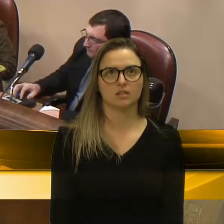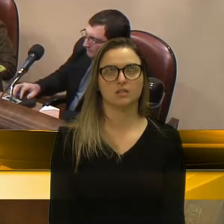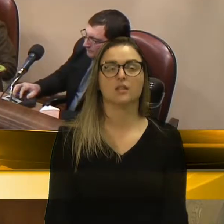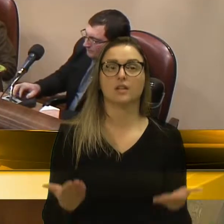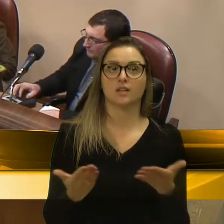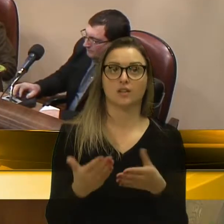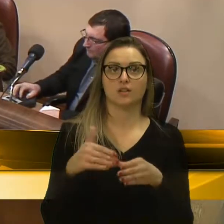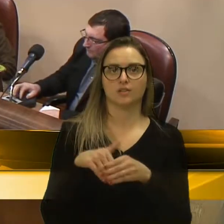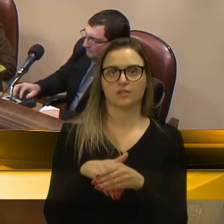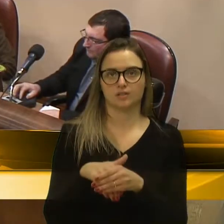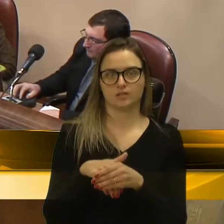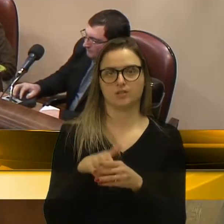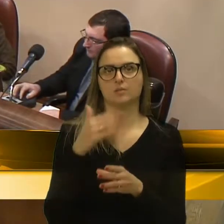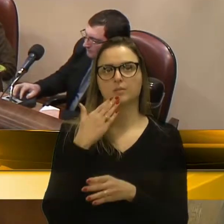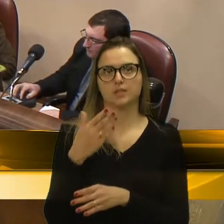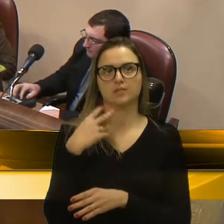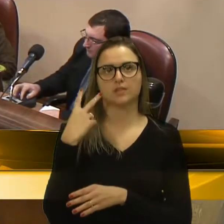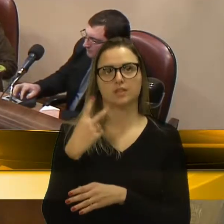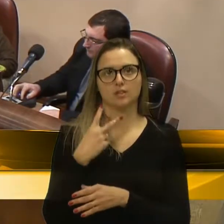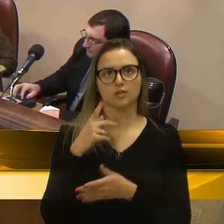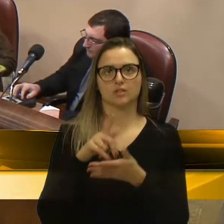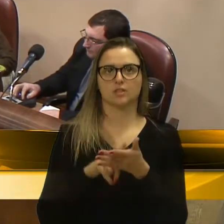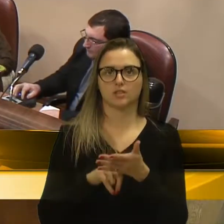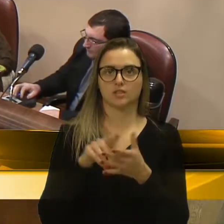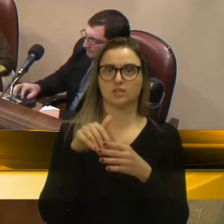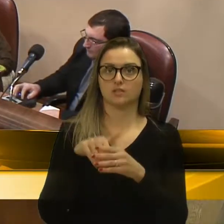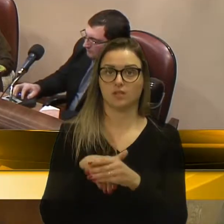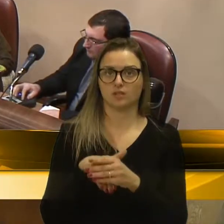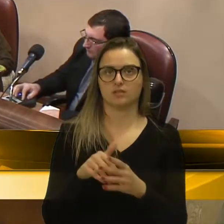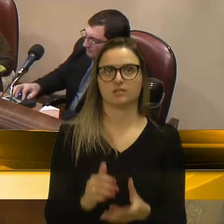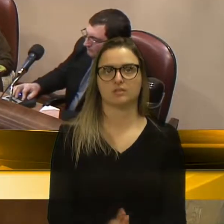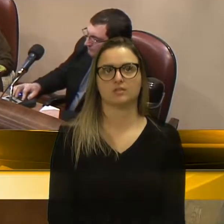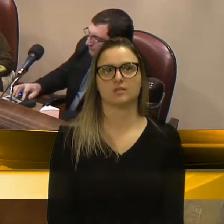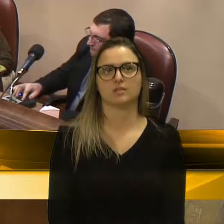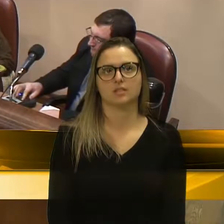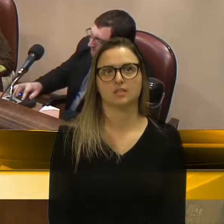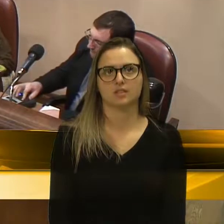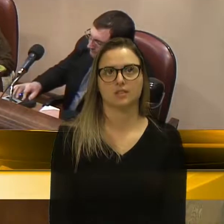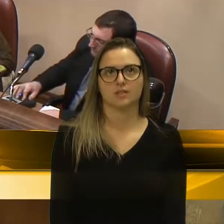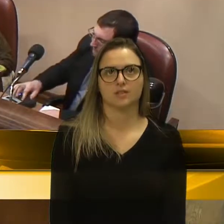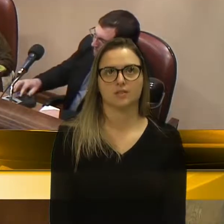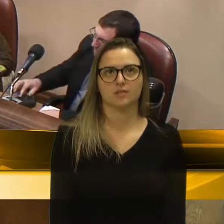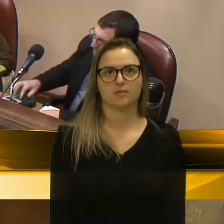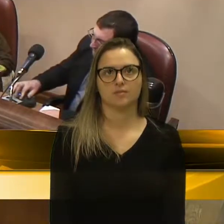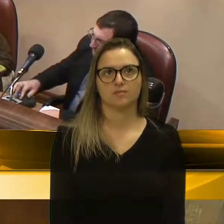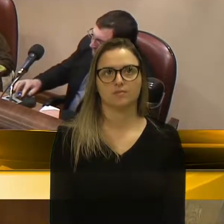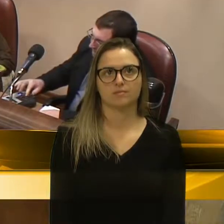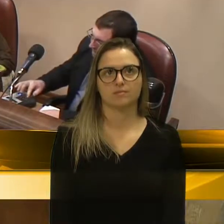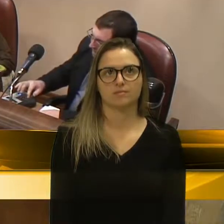Em votação, solicito aos vereadores que registrem seus votos.